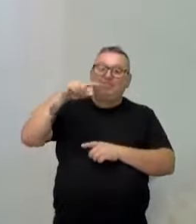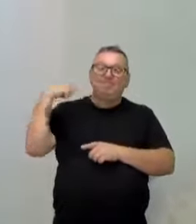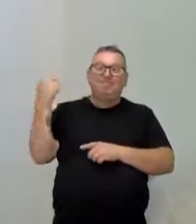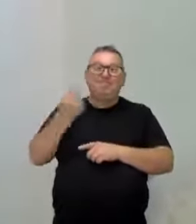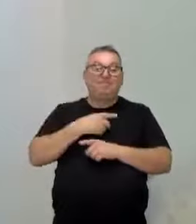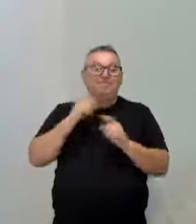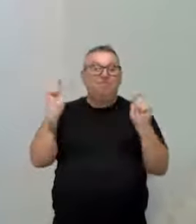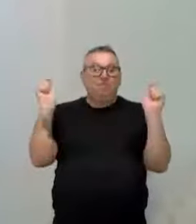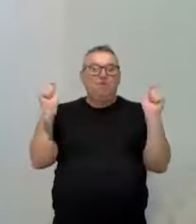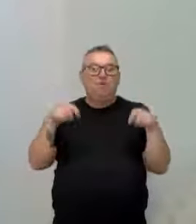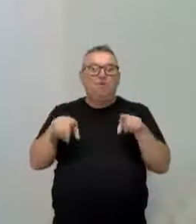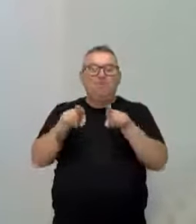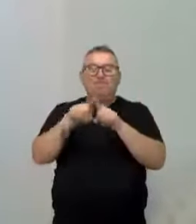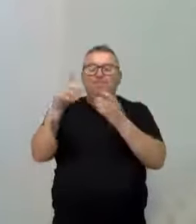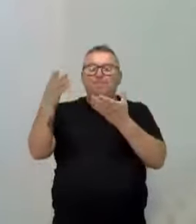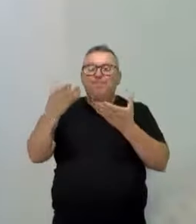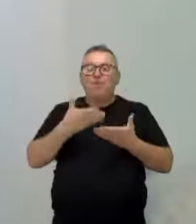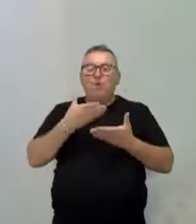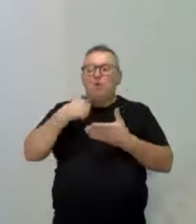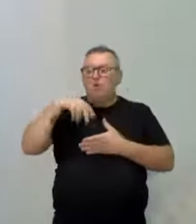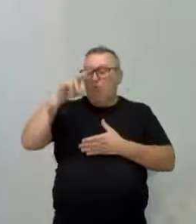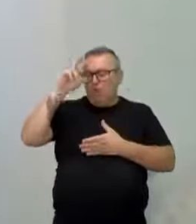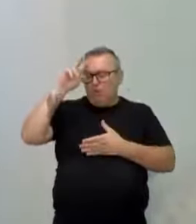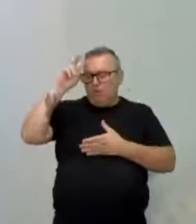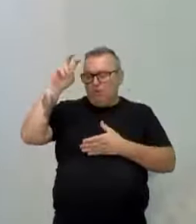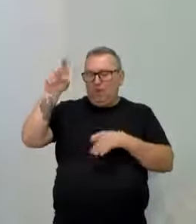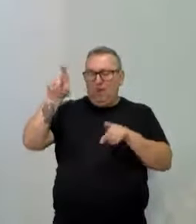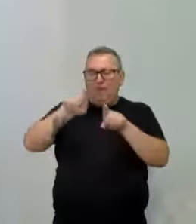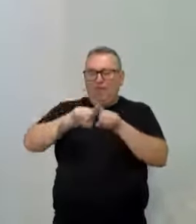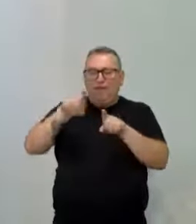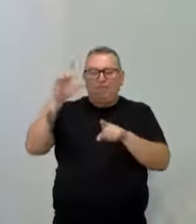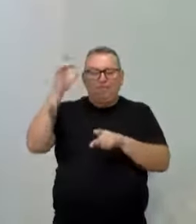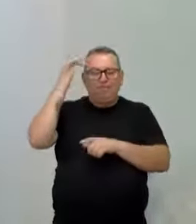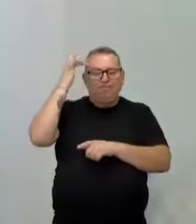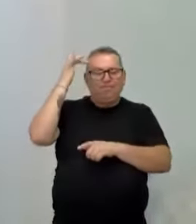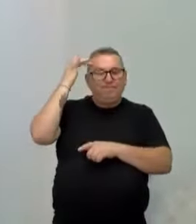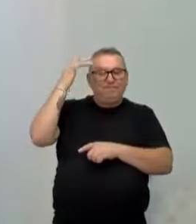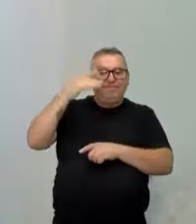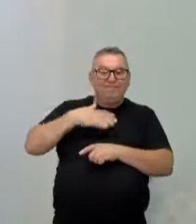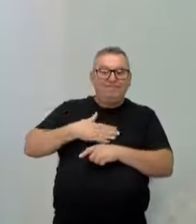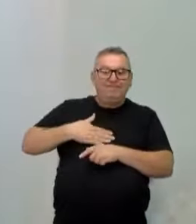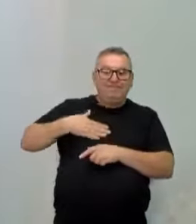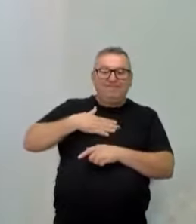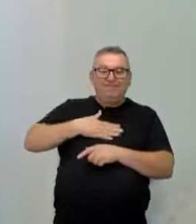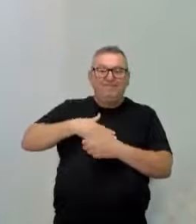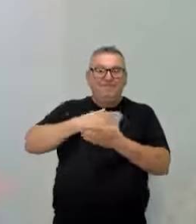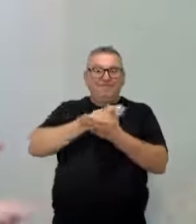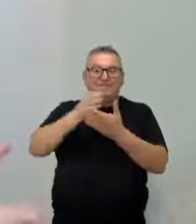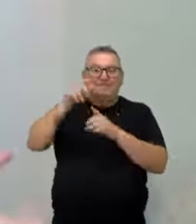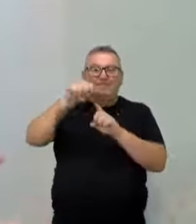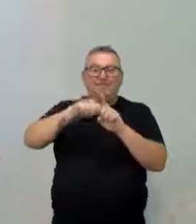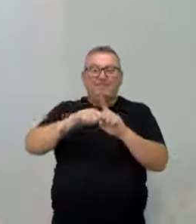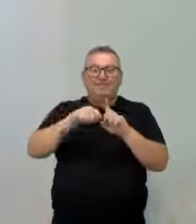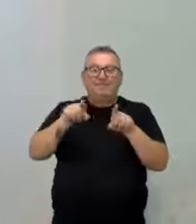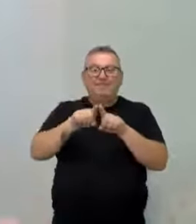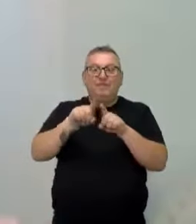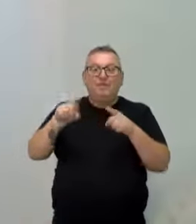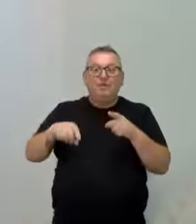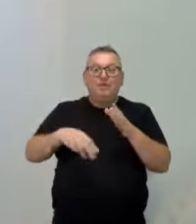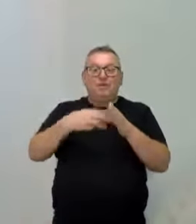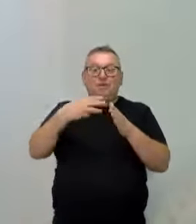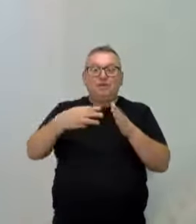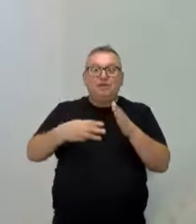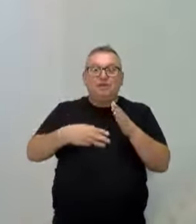acolher novembro aí com muita sabedoria, e é um prazer poder estar iniciando esse mês com vocês, nesse nosso terceiro e